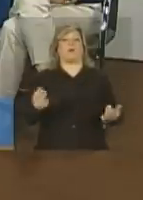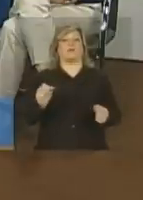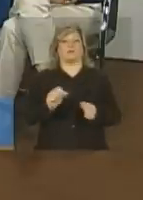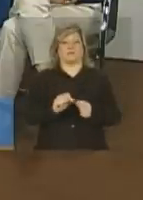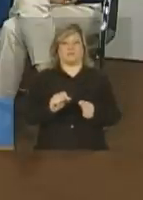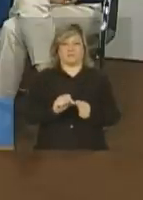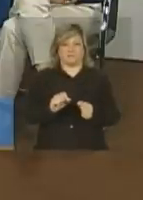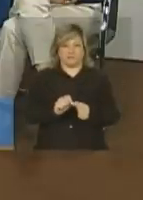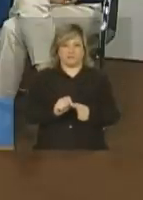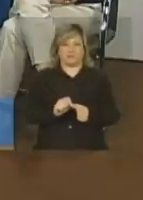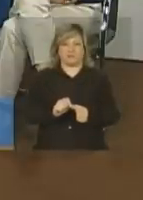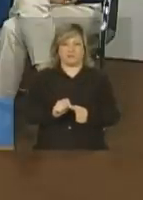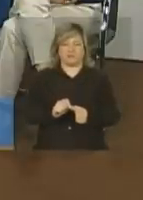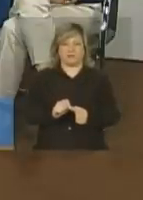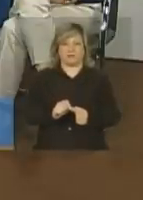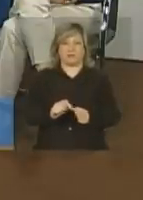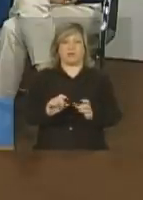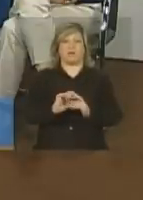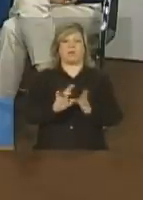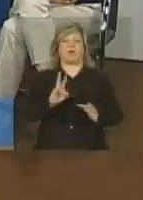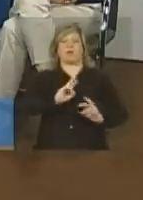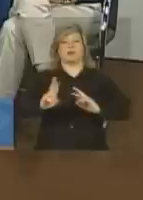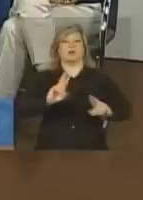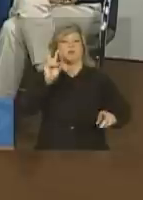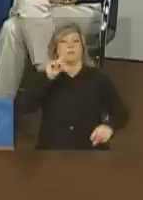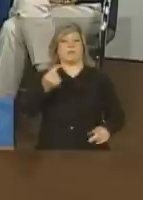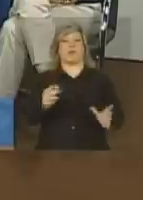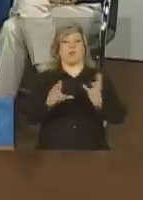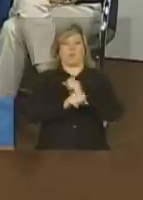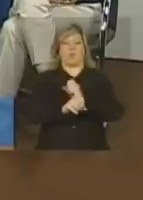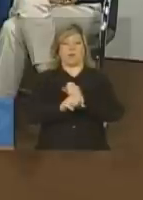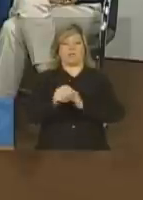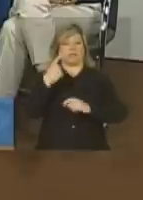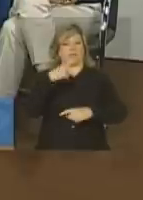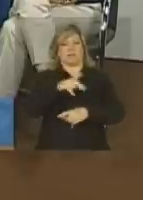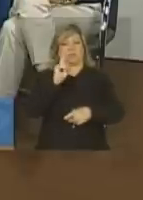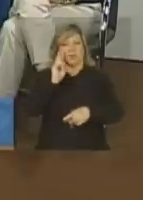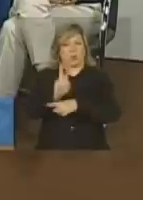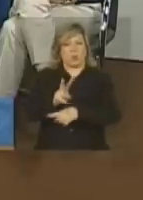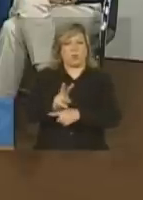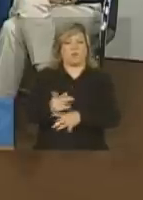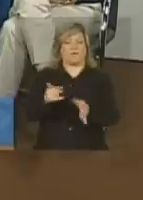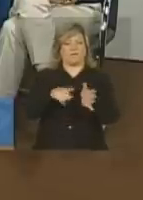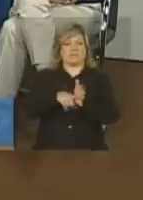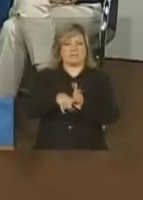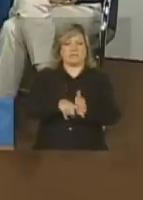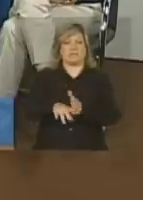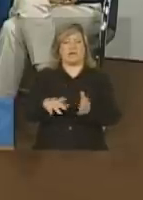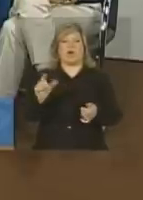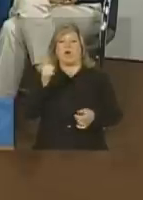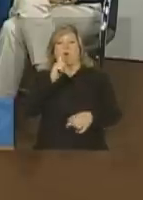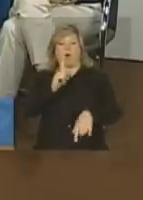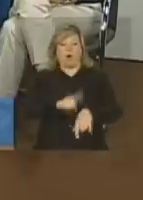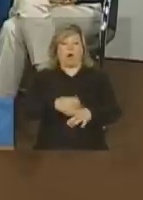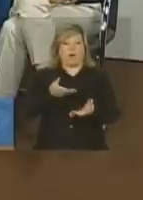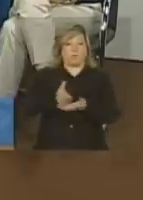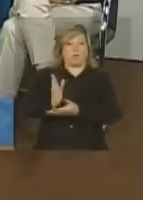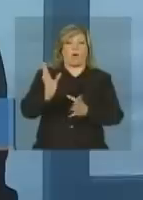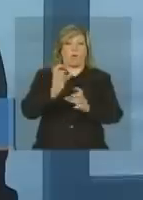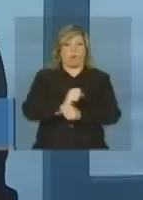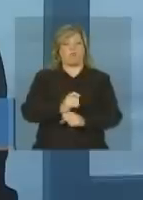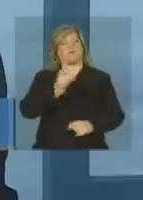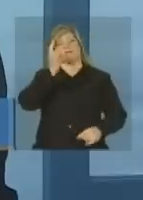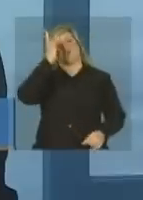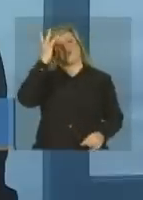fazer a deliberação sobre as contas. Se ele acompanha, se ele fiscaliza, na hora de aprovar as contas é tranquilo,